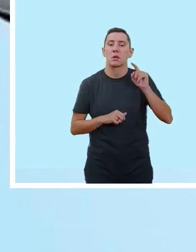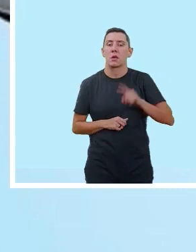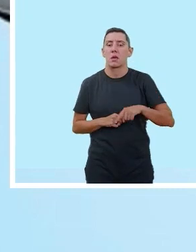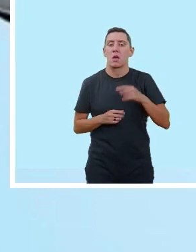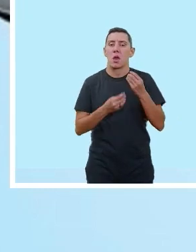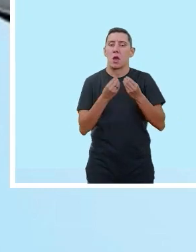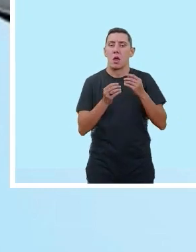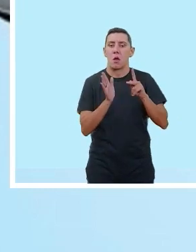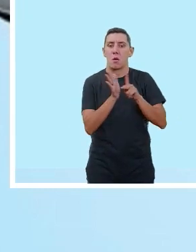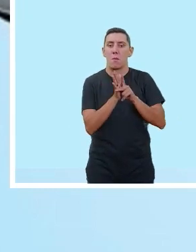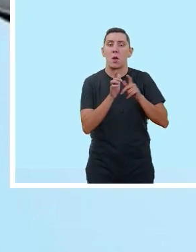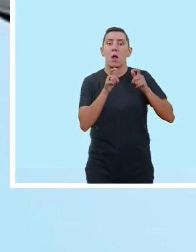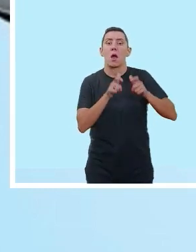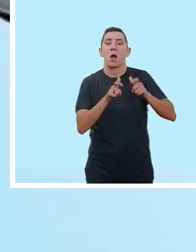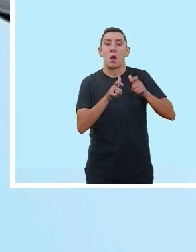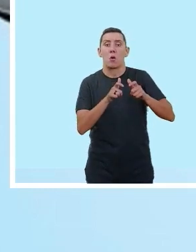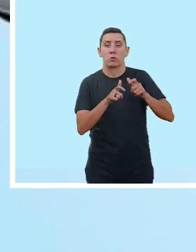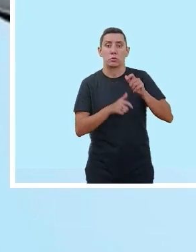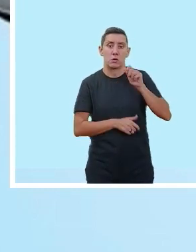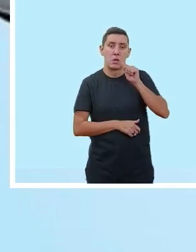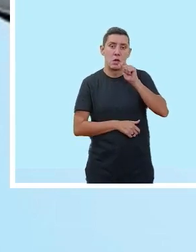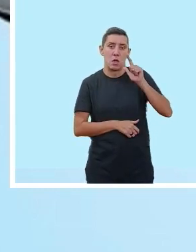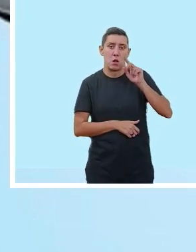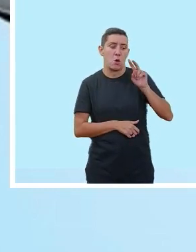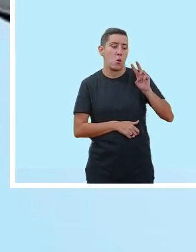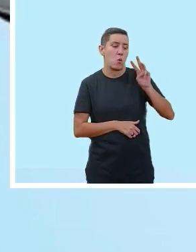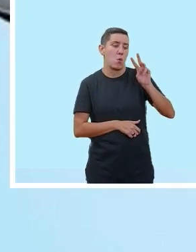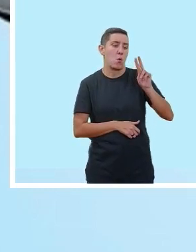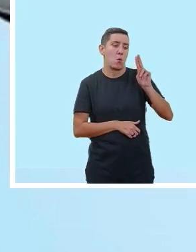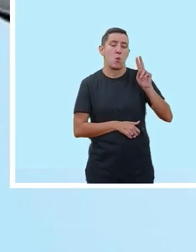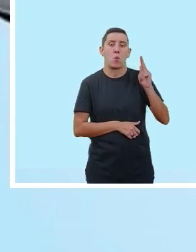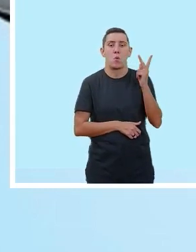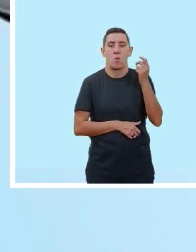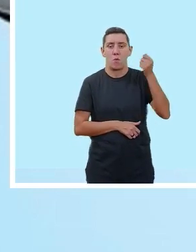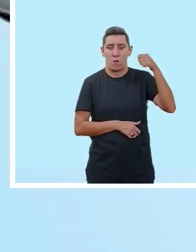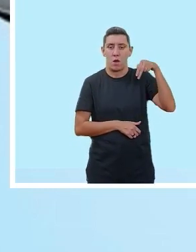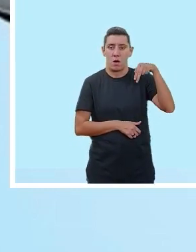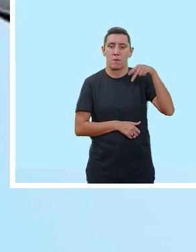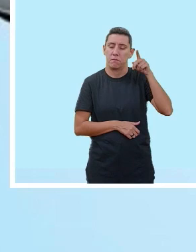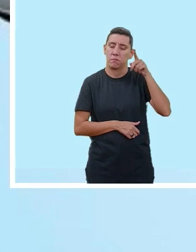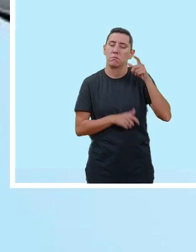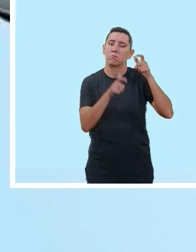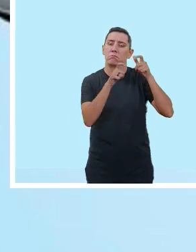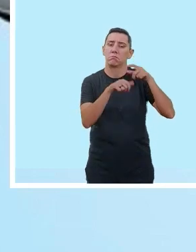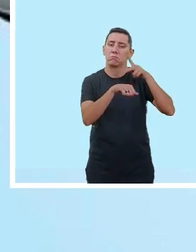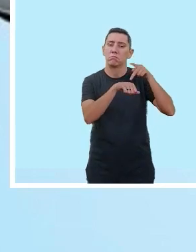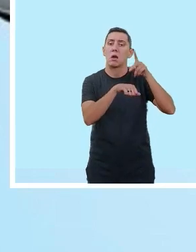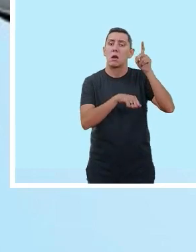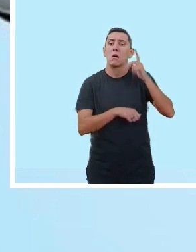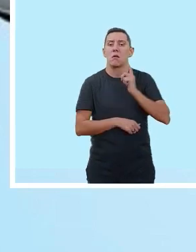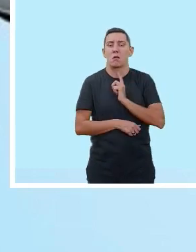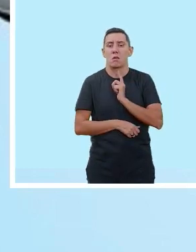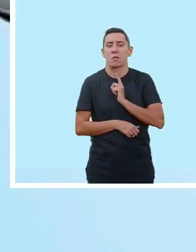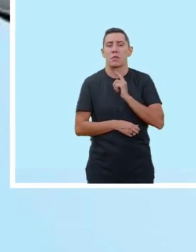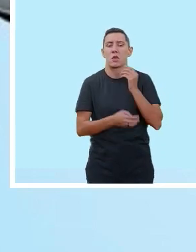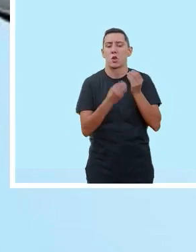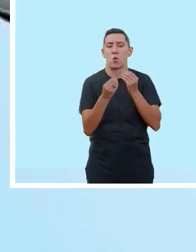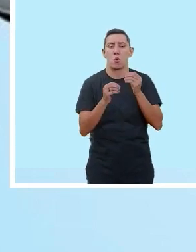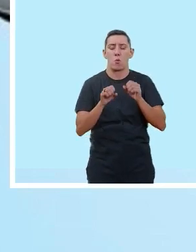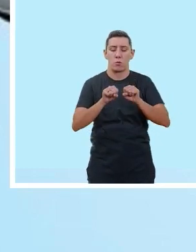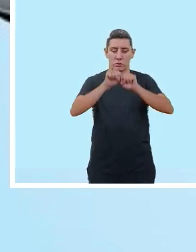computação em Wuhan, e aqui a questão está relacionada com a eficiência na hora